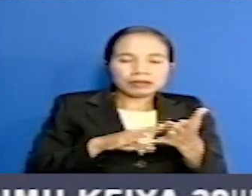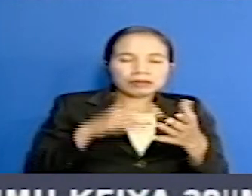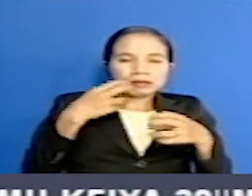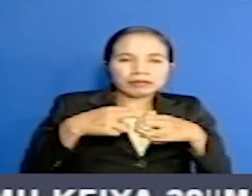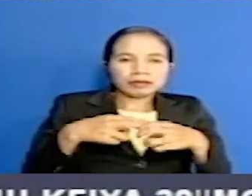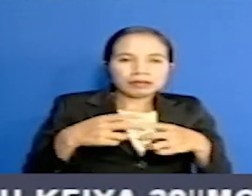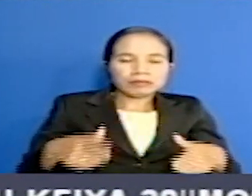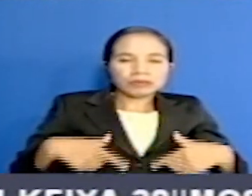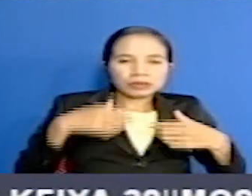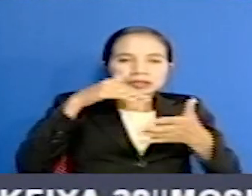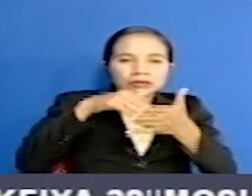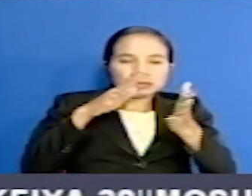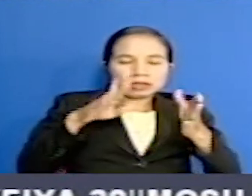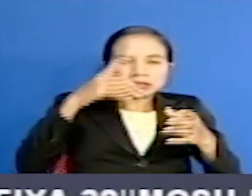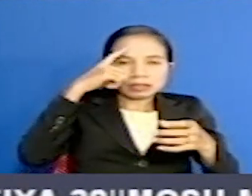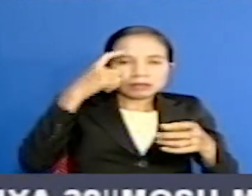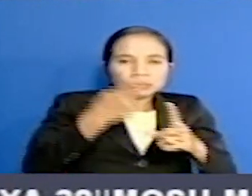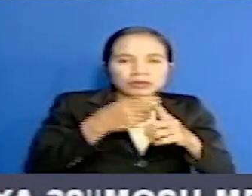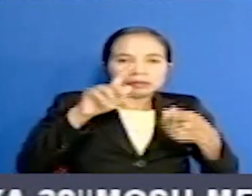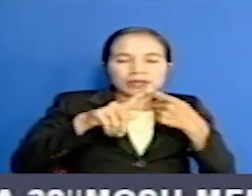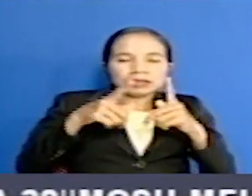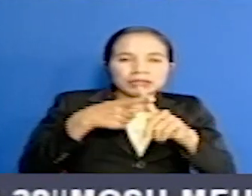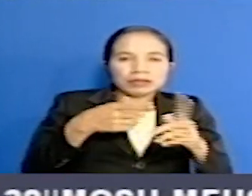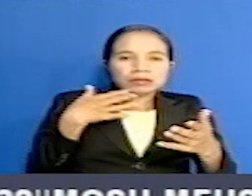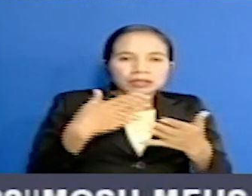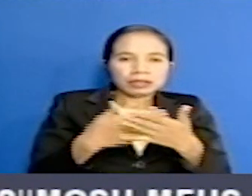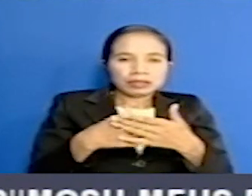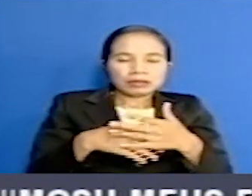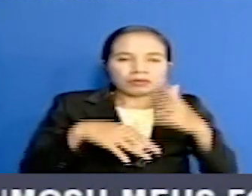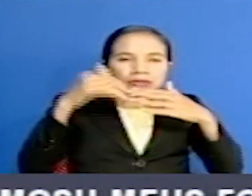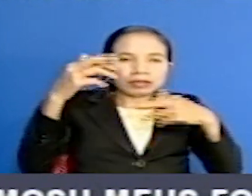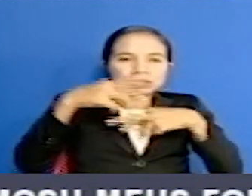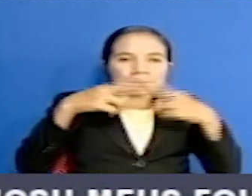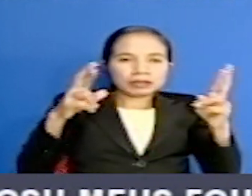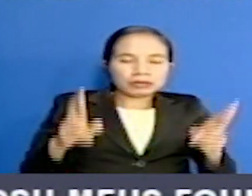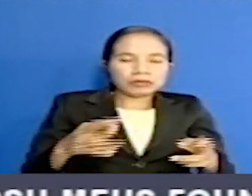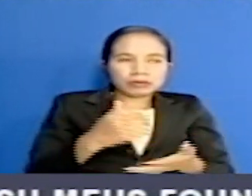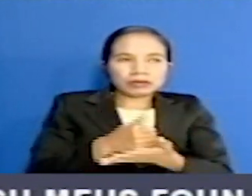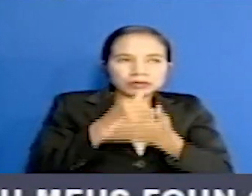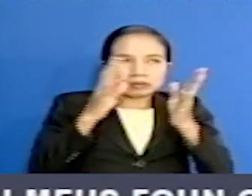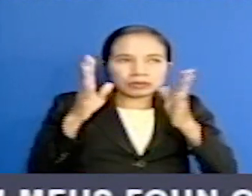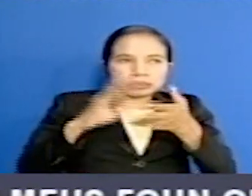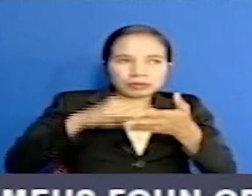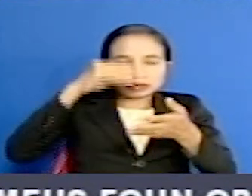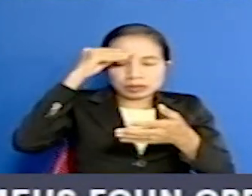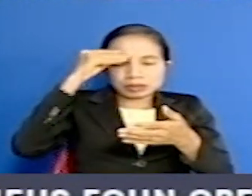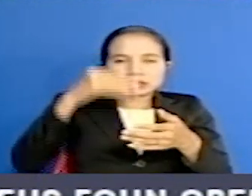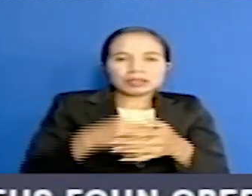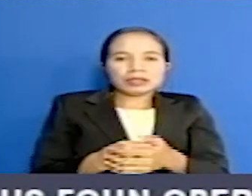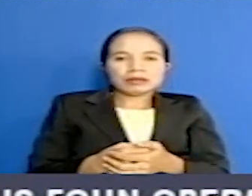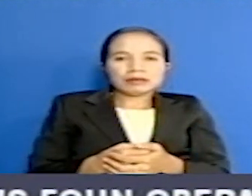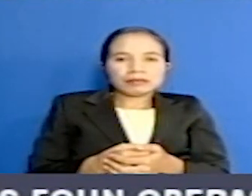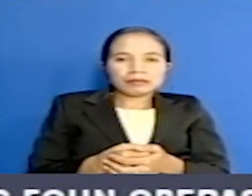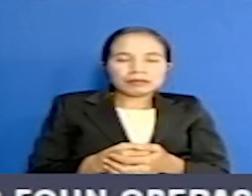ba vida estudante sira, tambane lihusi parceru ria, hori konstrui sala rua, hori facilita prosesu aprendizazen provisoriu ba